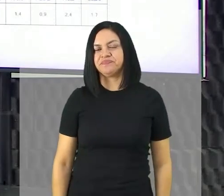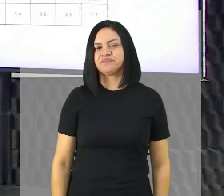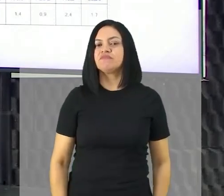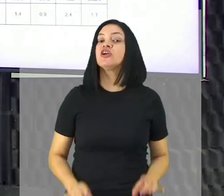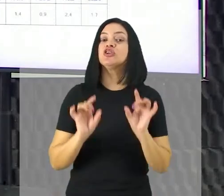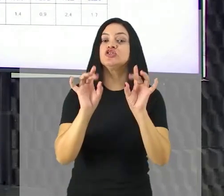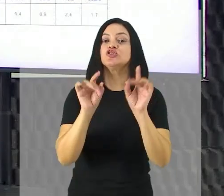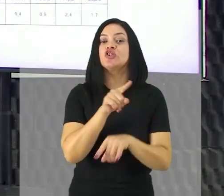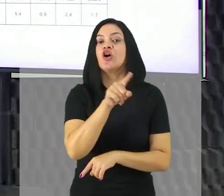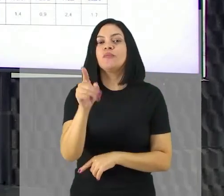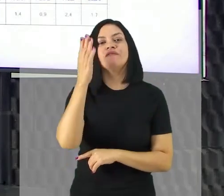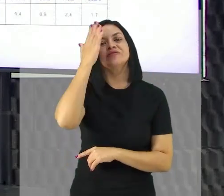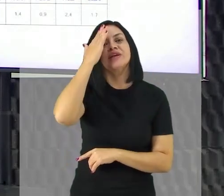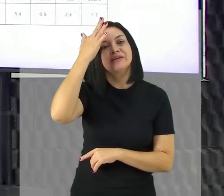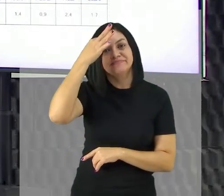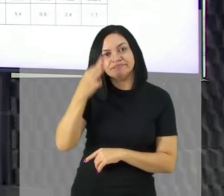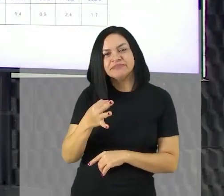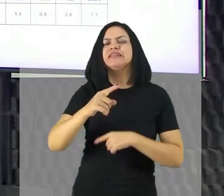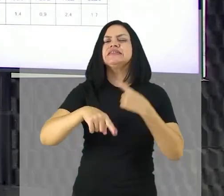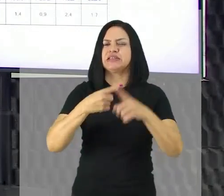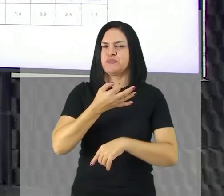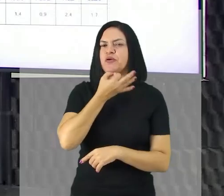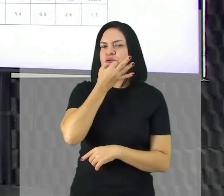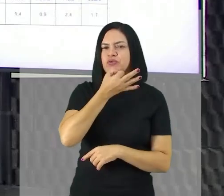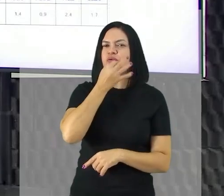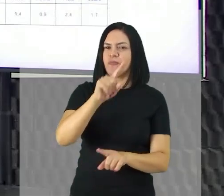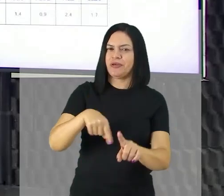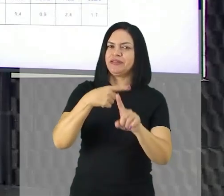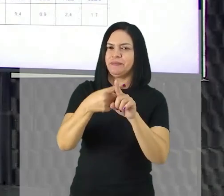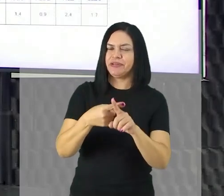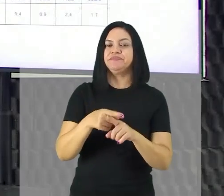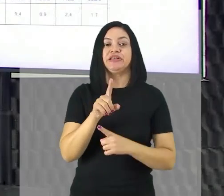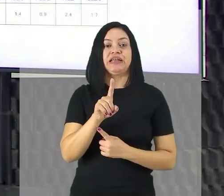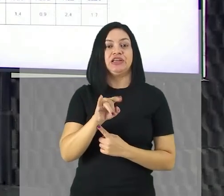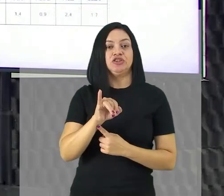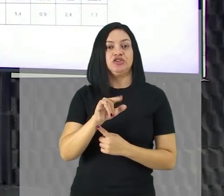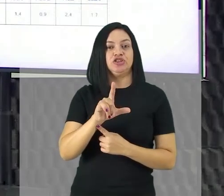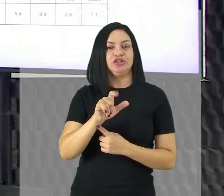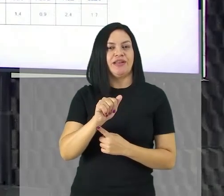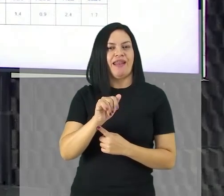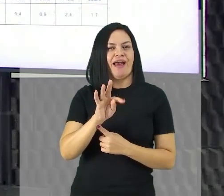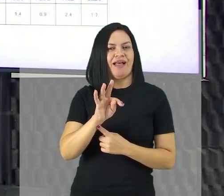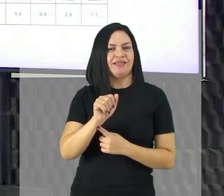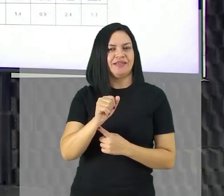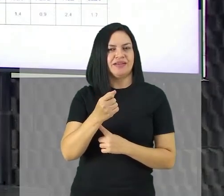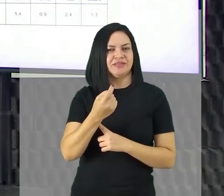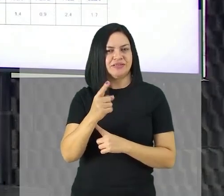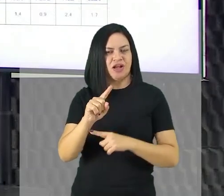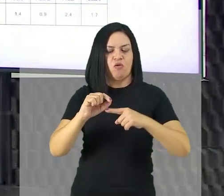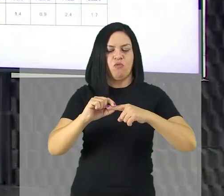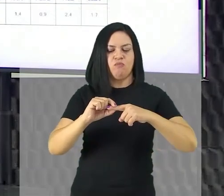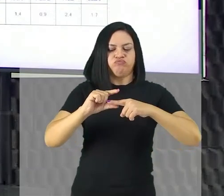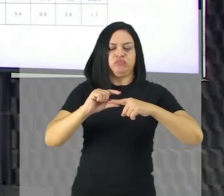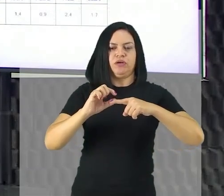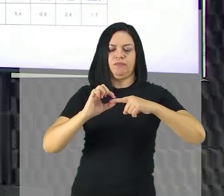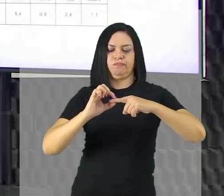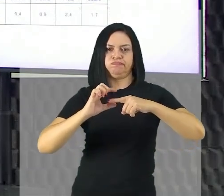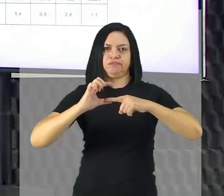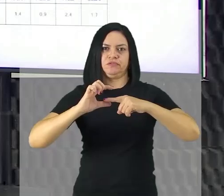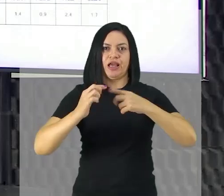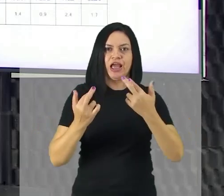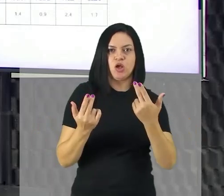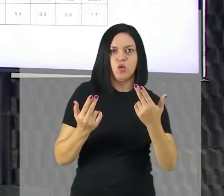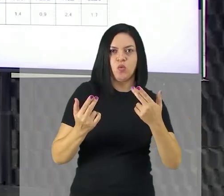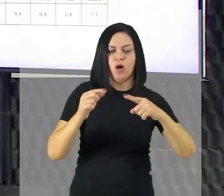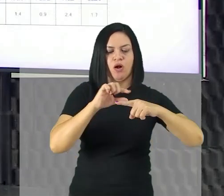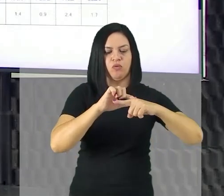Só para vocês terem uma ideia, depois a gente comenta mais. A dilatação, a variação do comprimento é igual ao